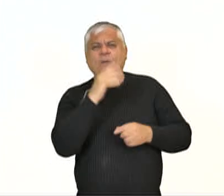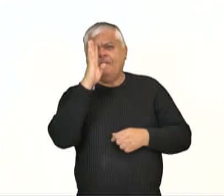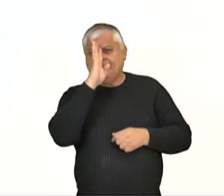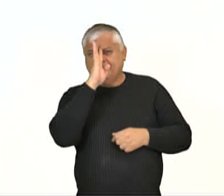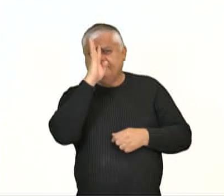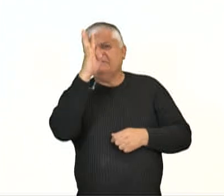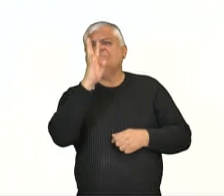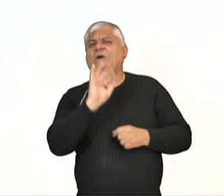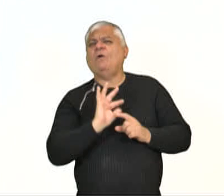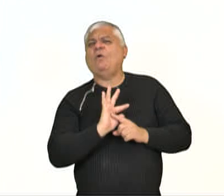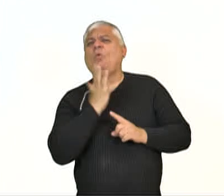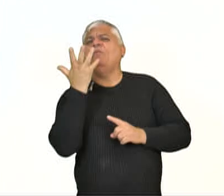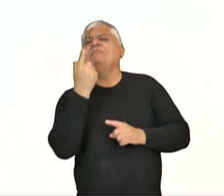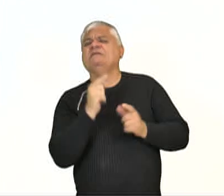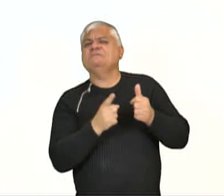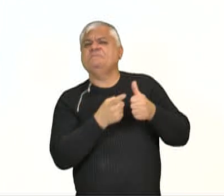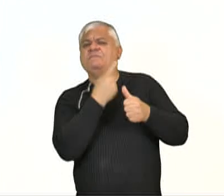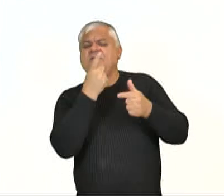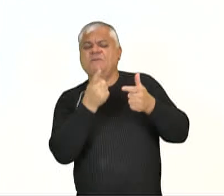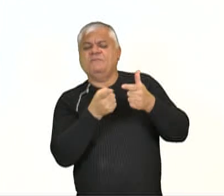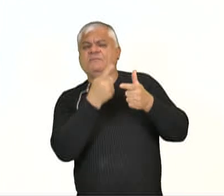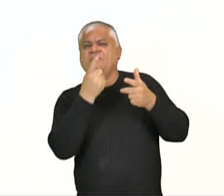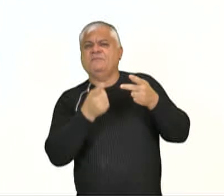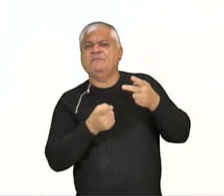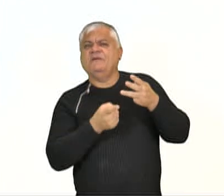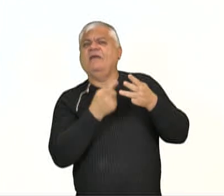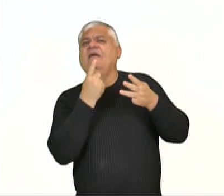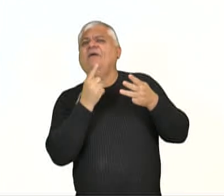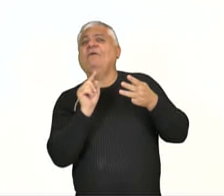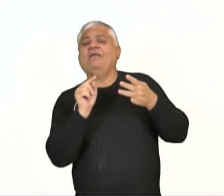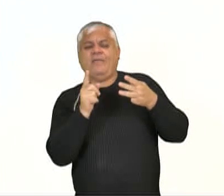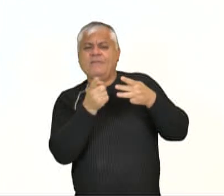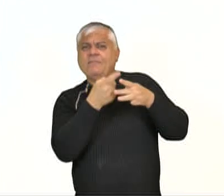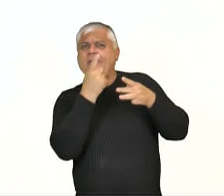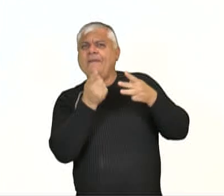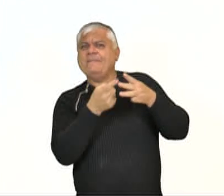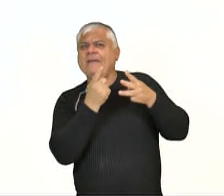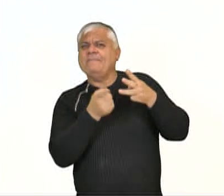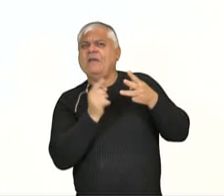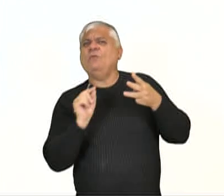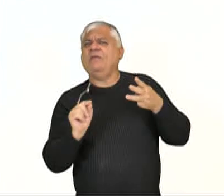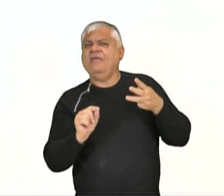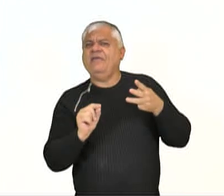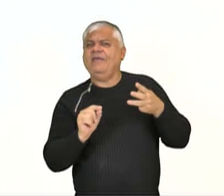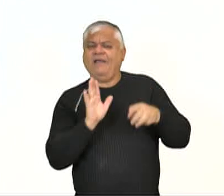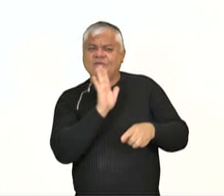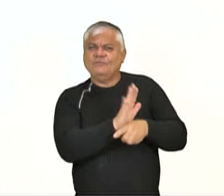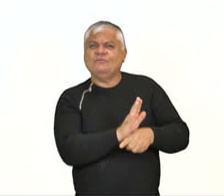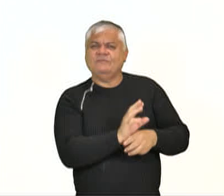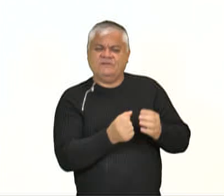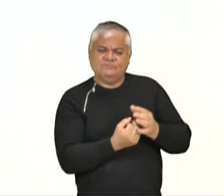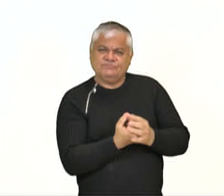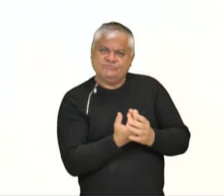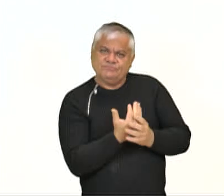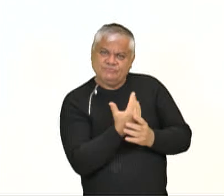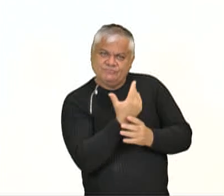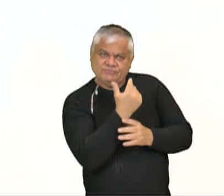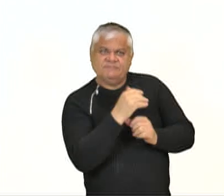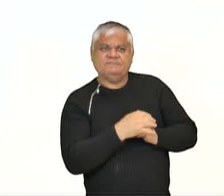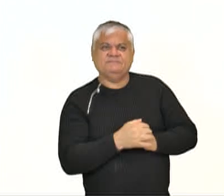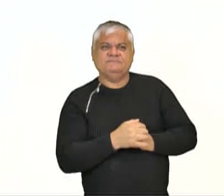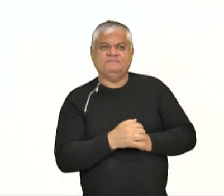principais fatos que ocorrem ali, que vão afetar o crescimento das sementes. Então, vamos